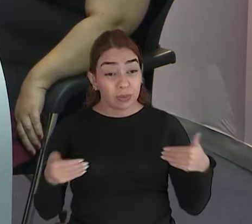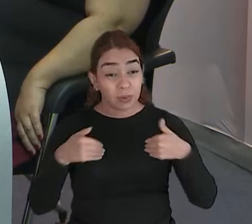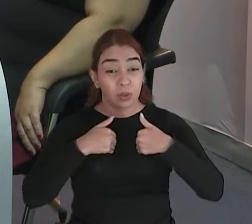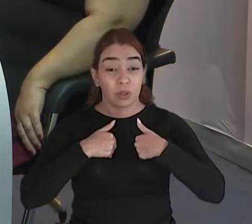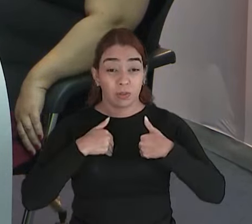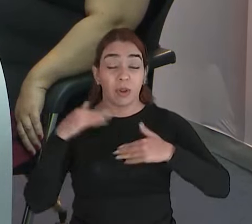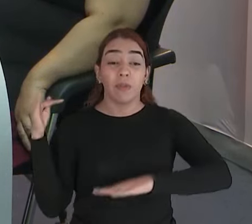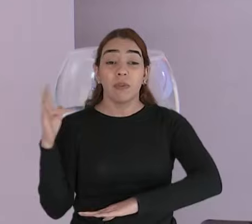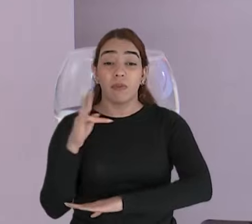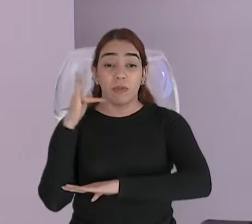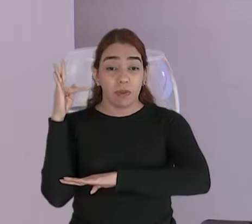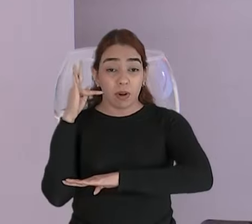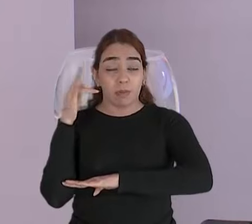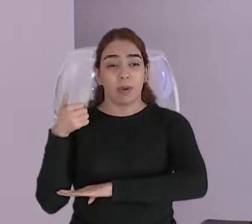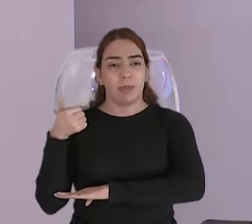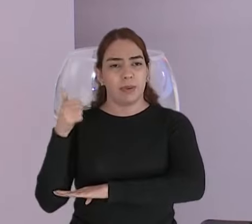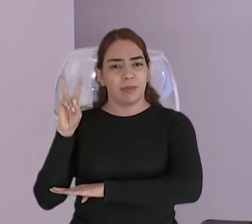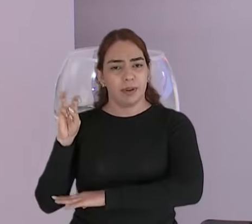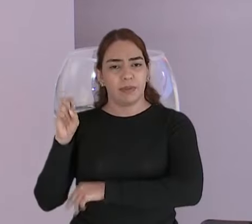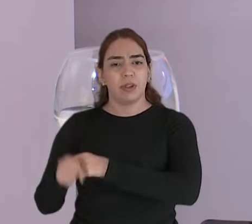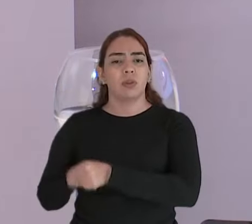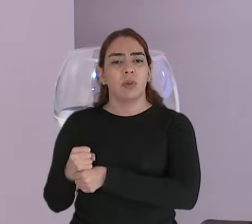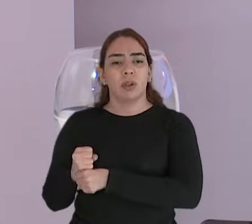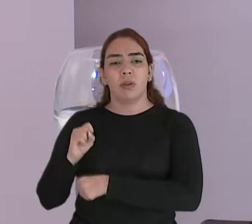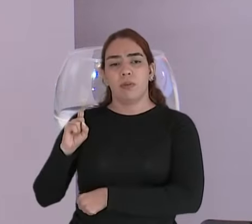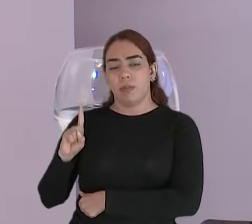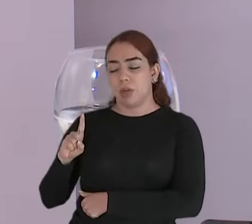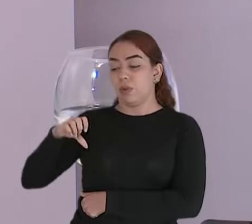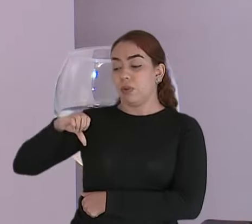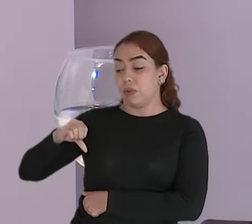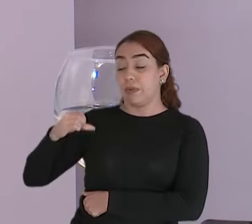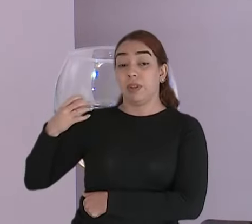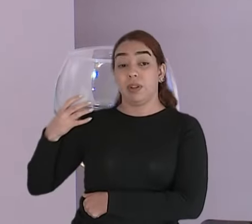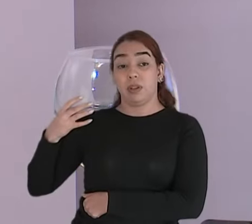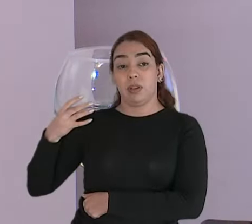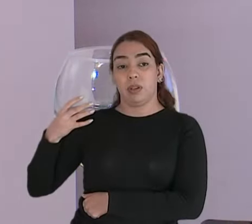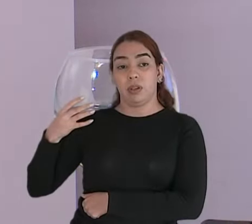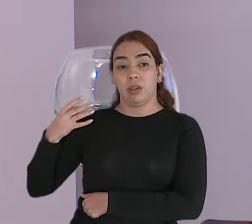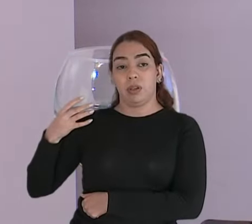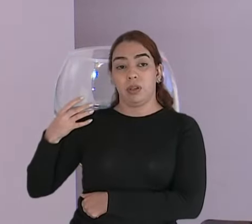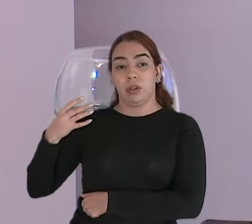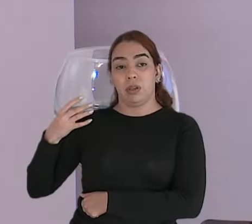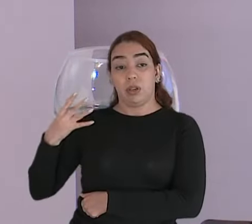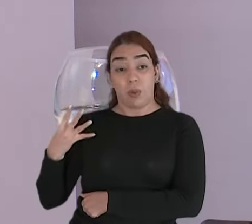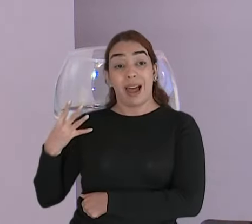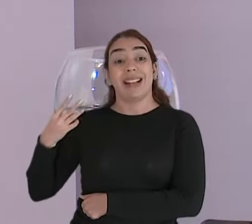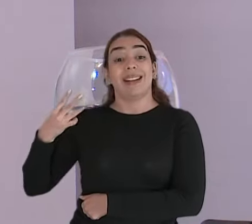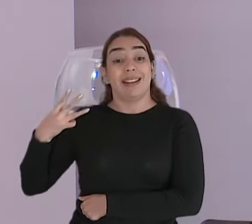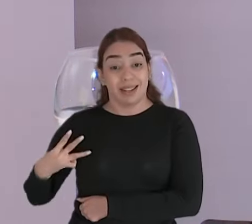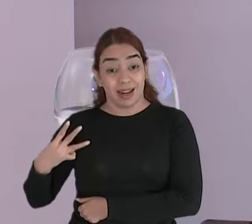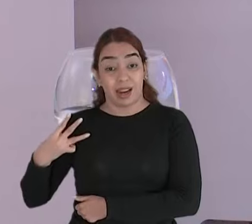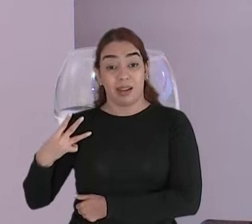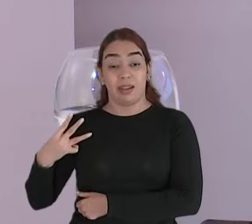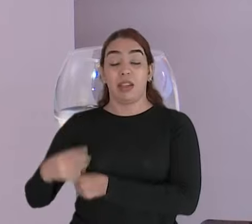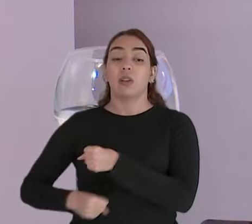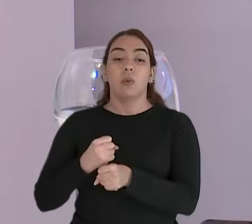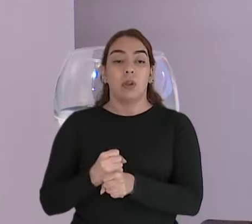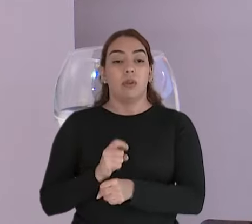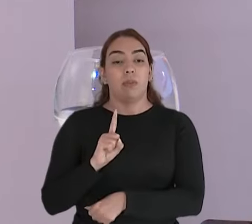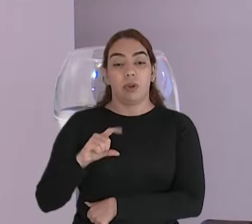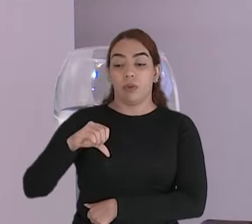formalmente descrito pela primeira vez em 1943. E só em 1980 é que ele entra como uma